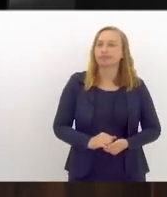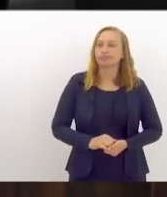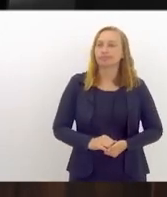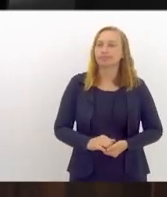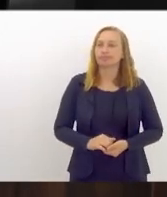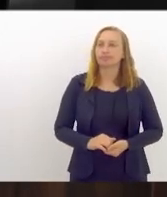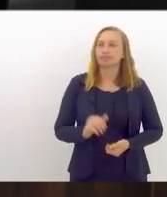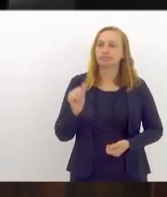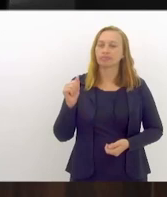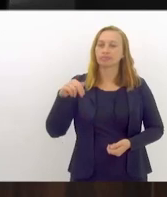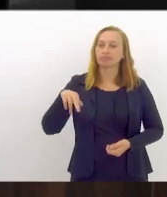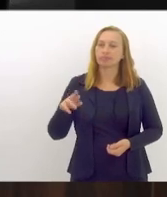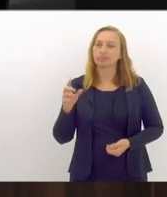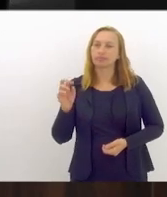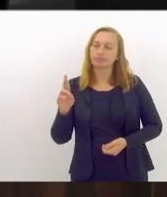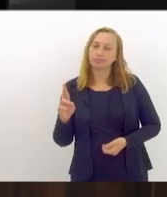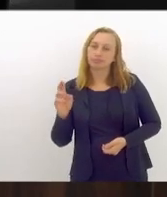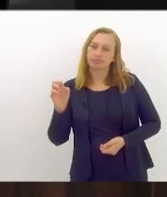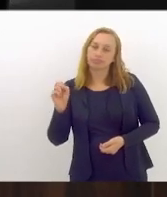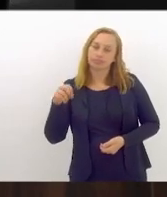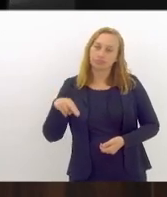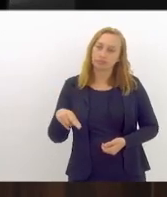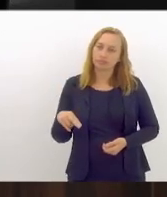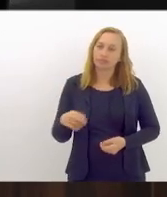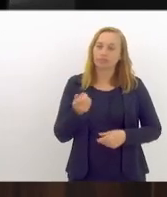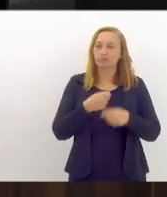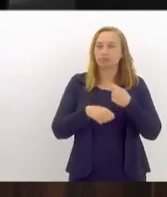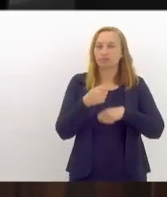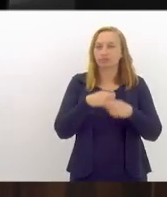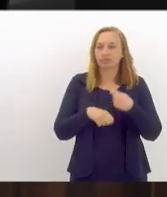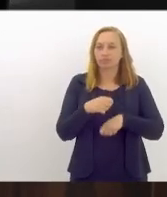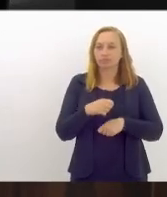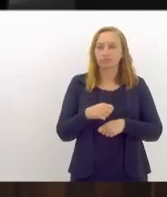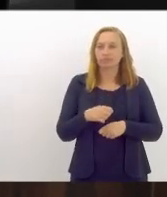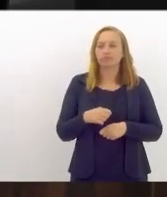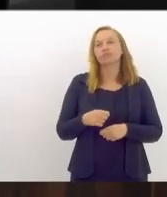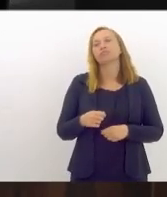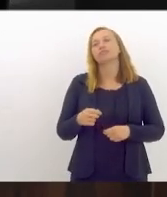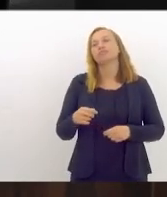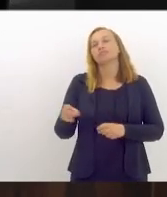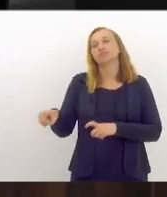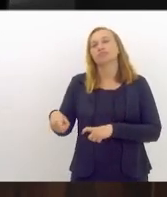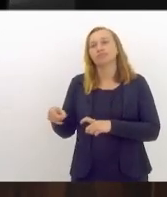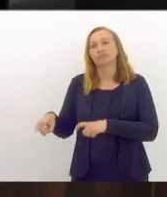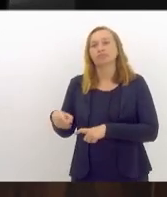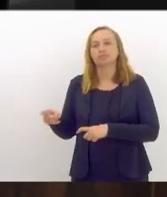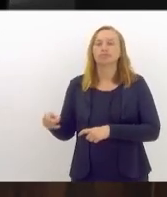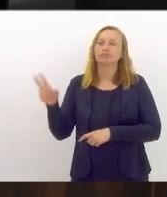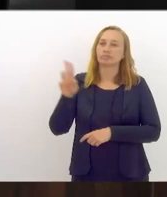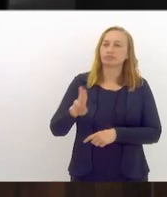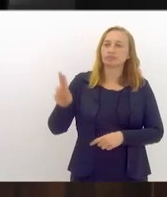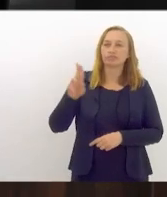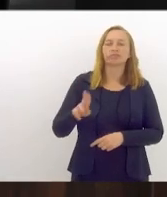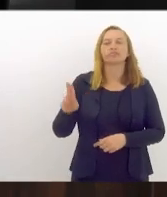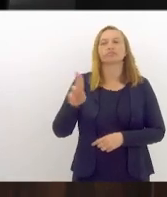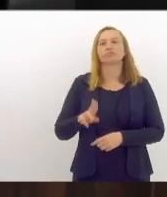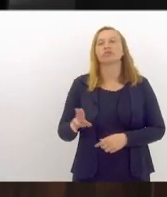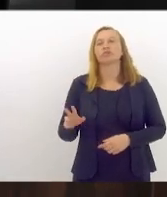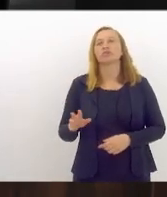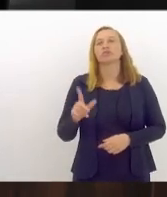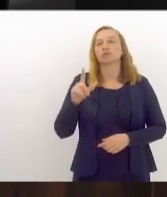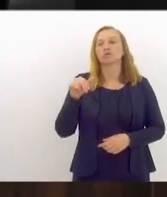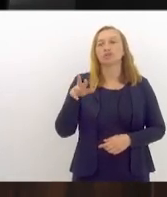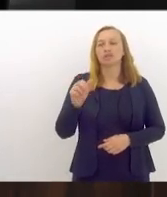soltos Santos assistente administrativo da nossa universidade rural Luciana Ferreira professora da universidade